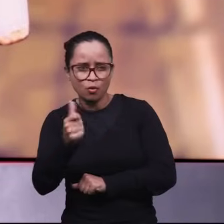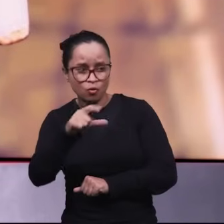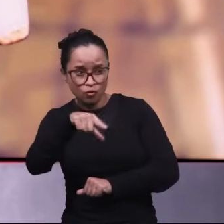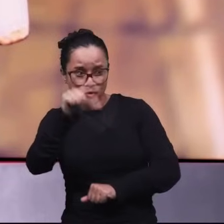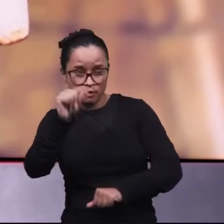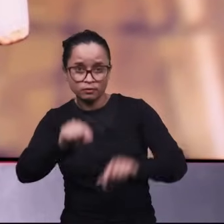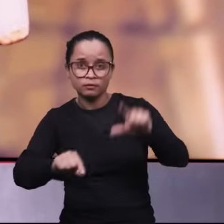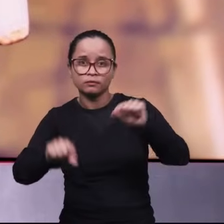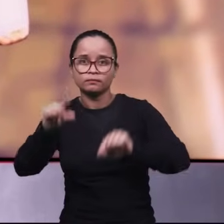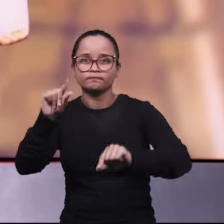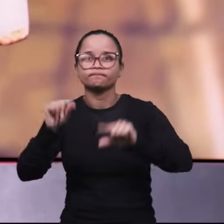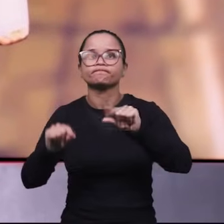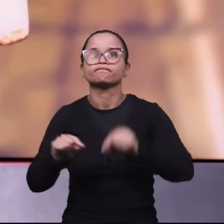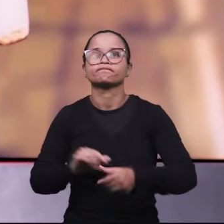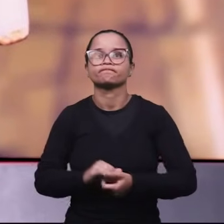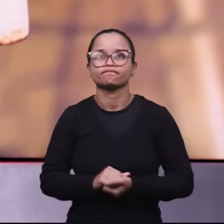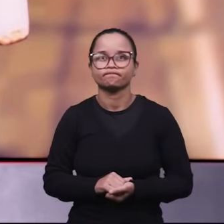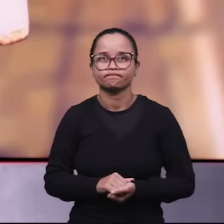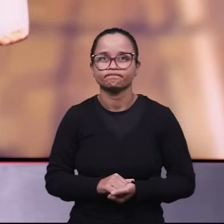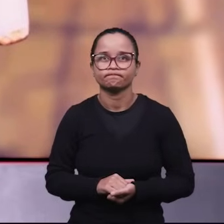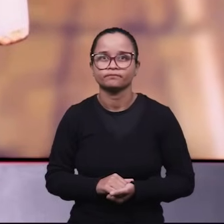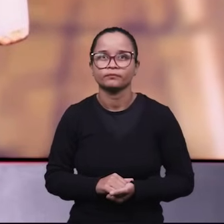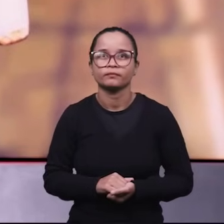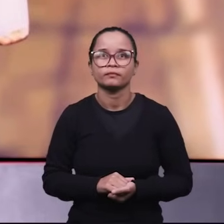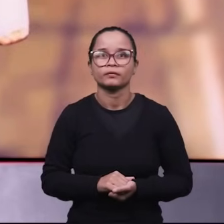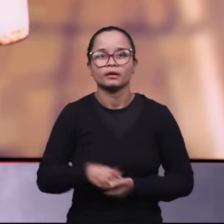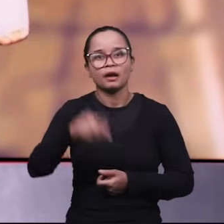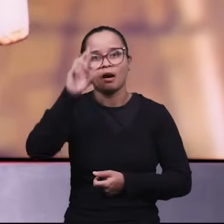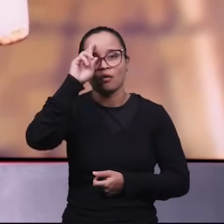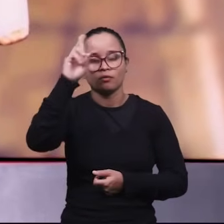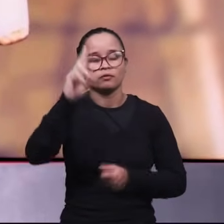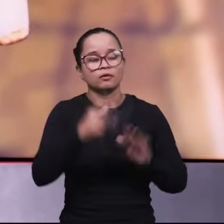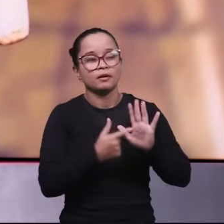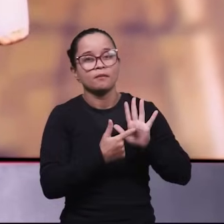poucos escolhidos. Aí o